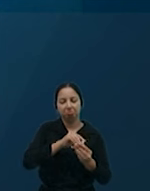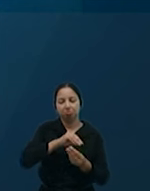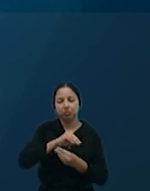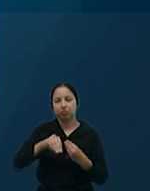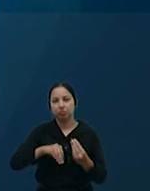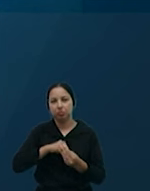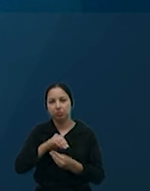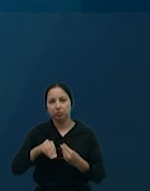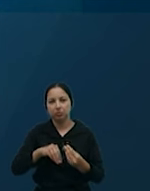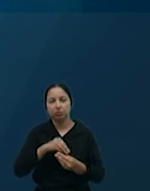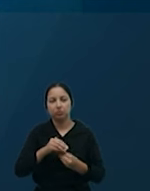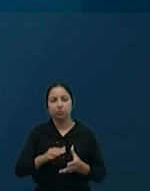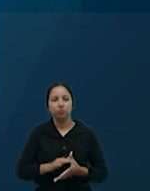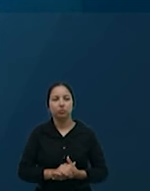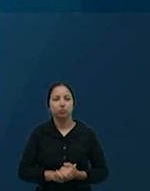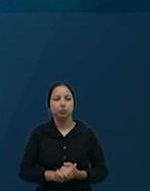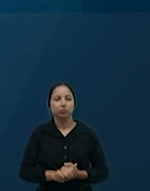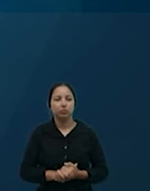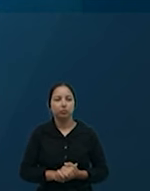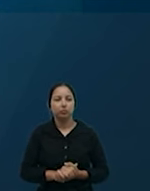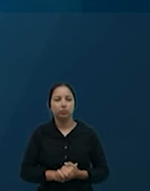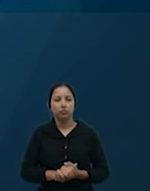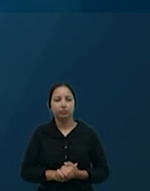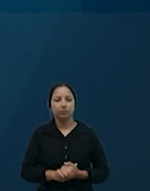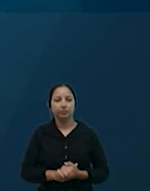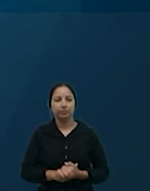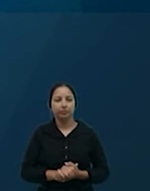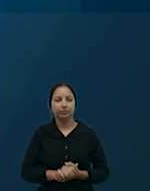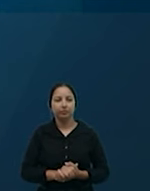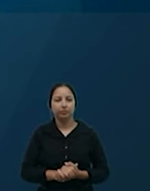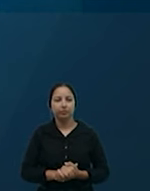sentido, de forma extremamente elucidativa,